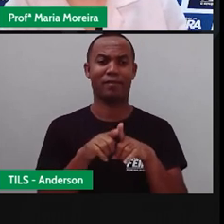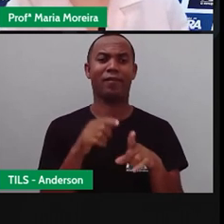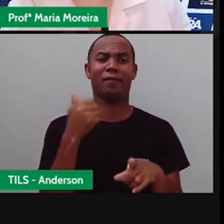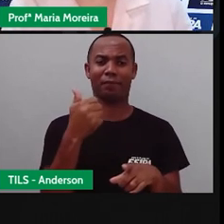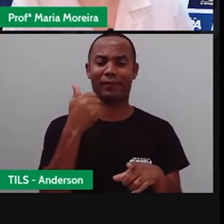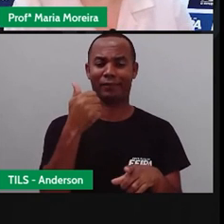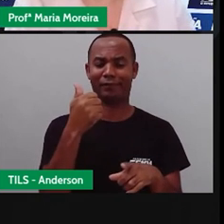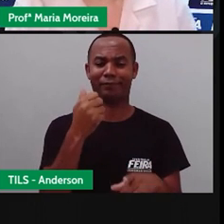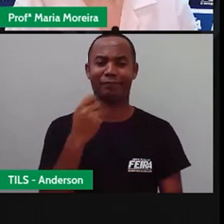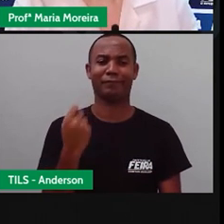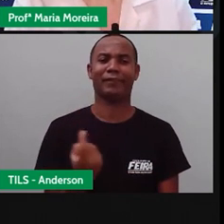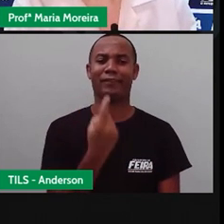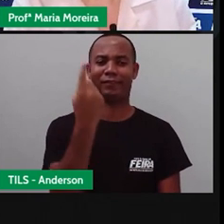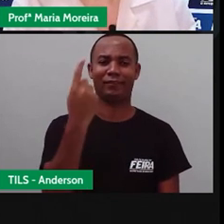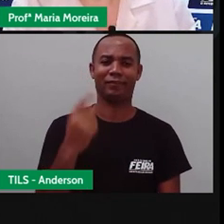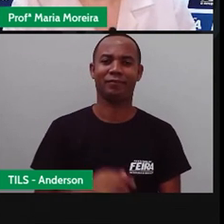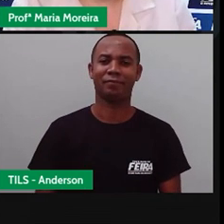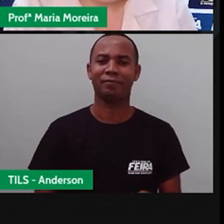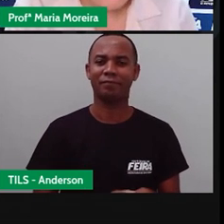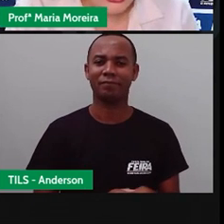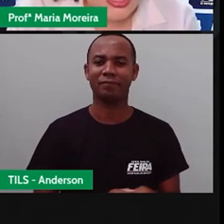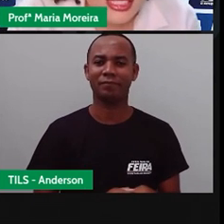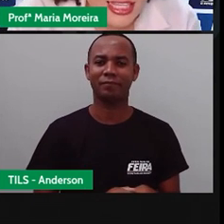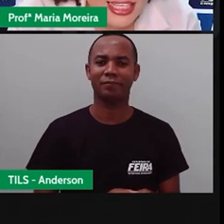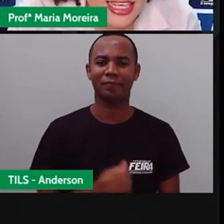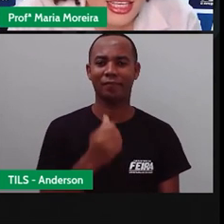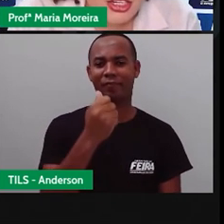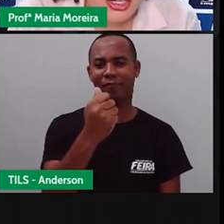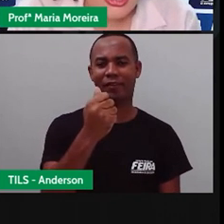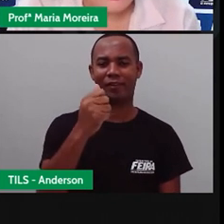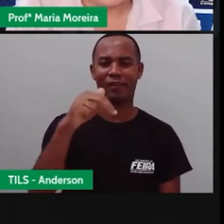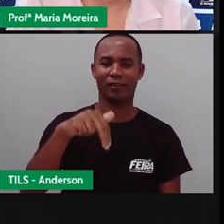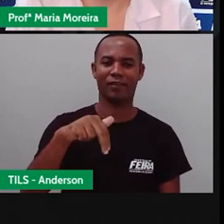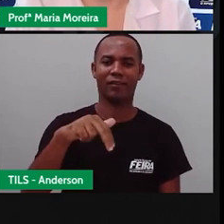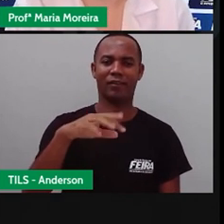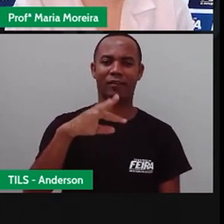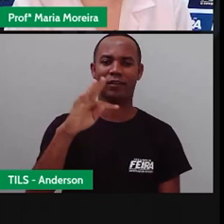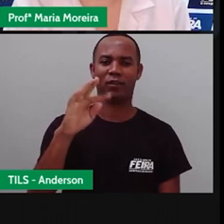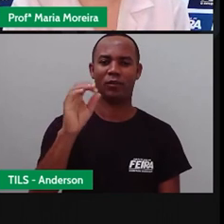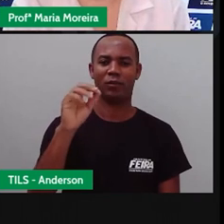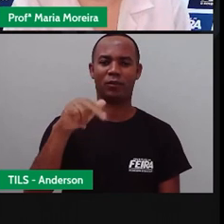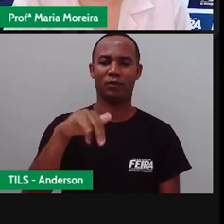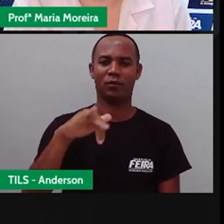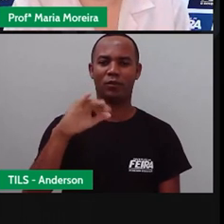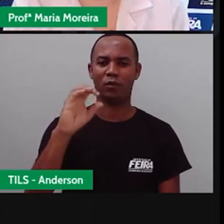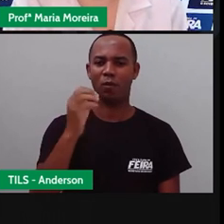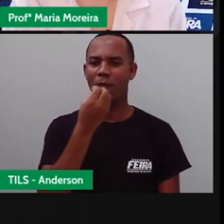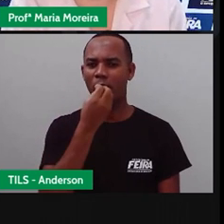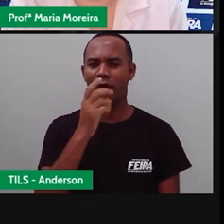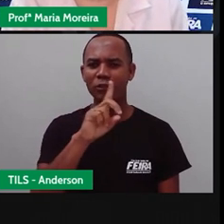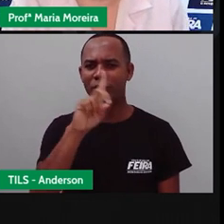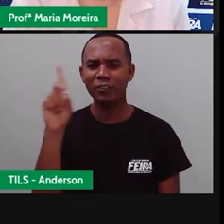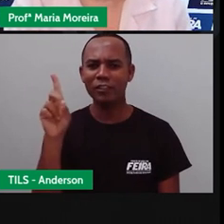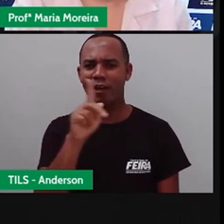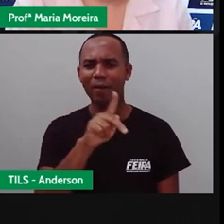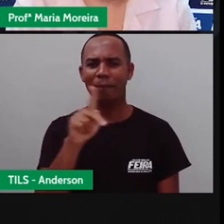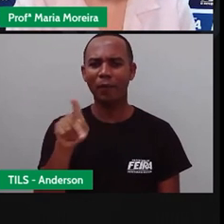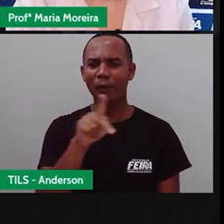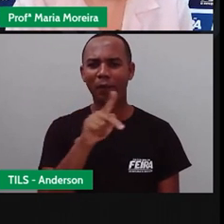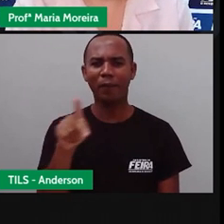gente tá bem é António Sena Queiroz bom dia para Maria Bom